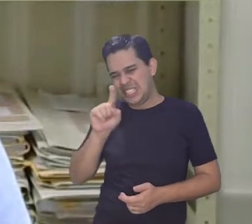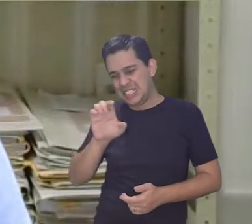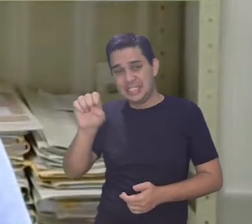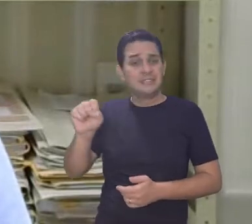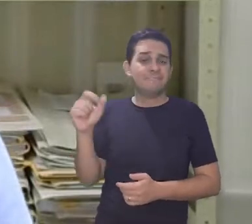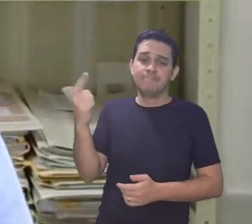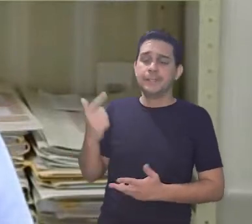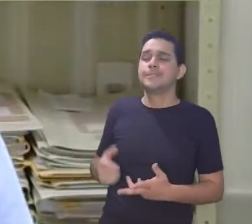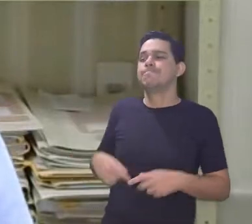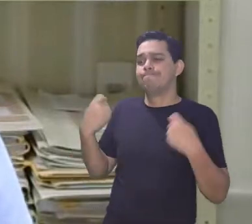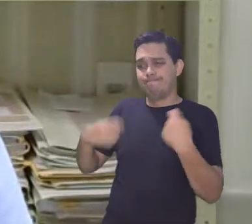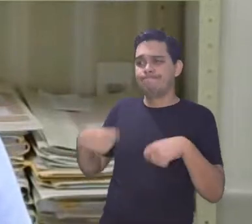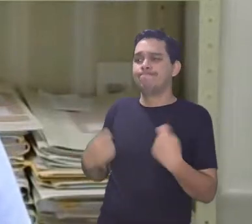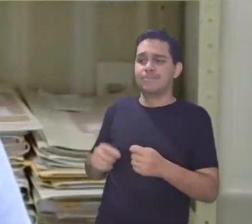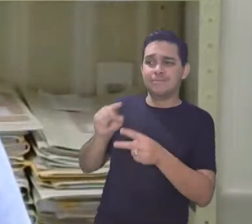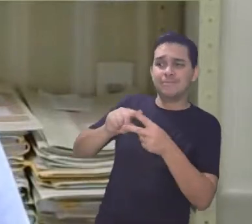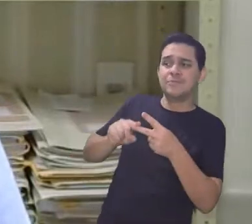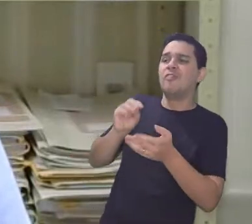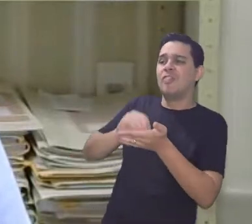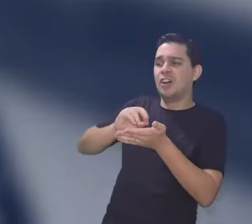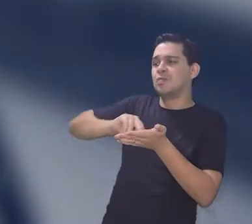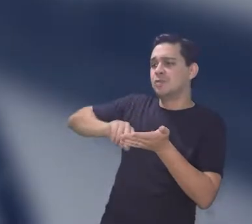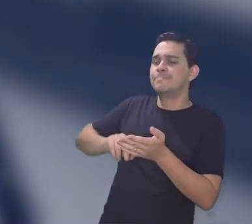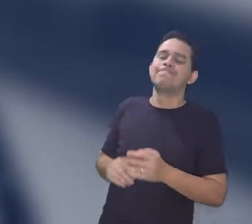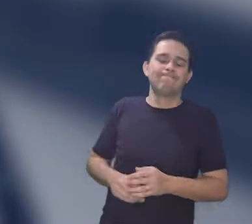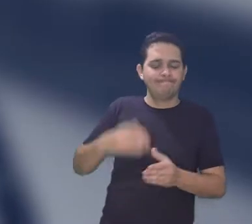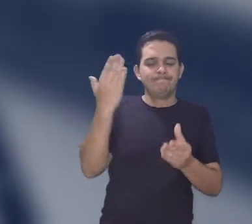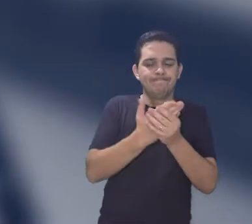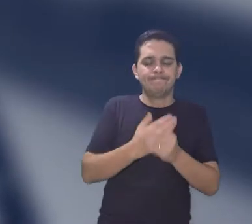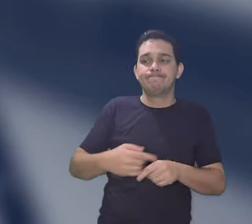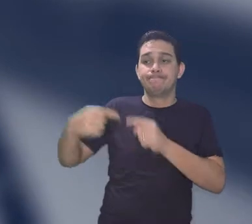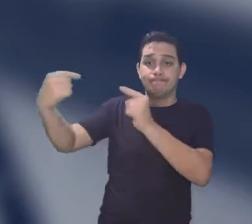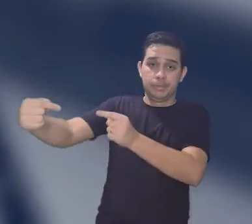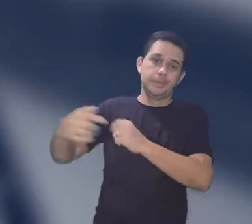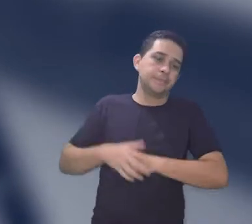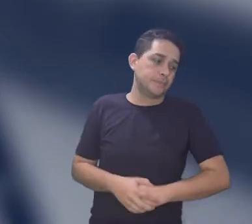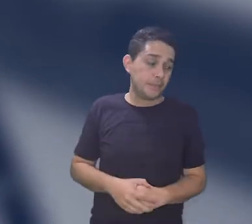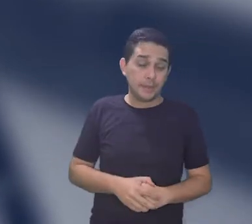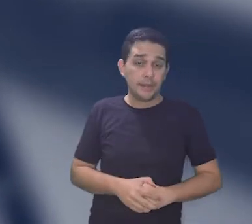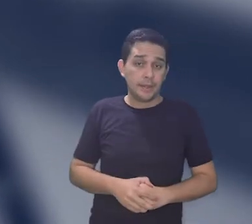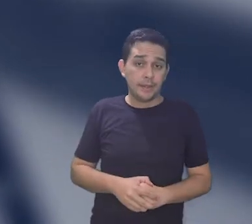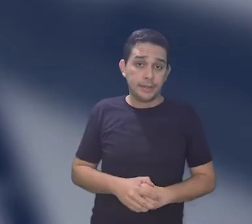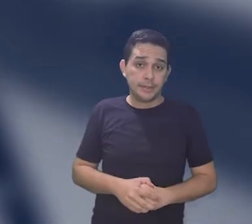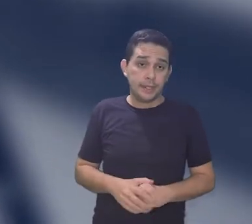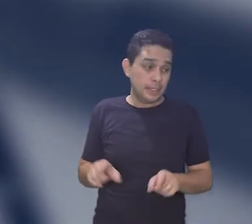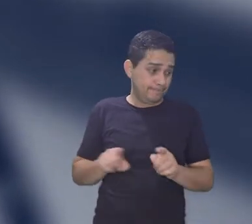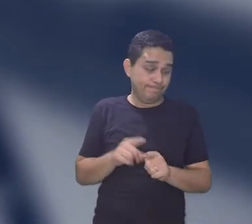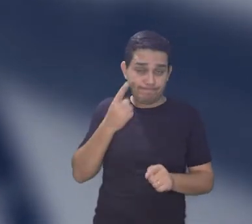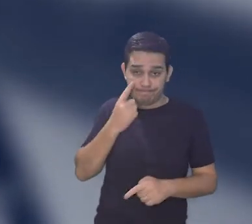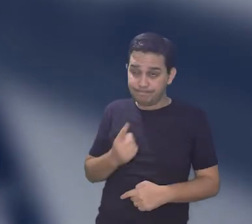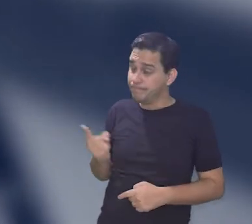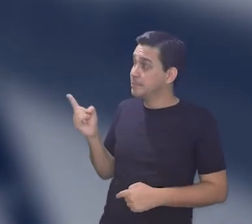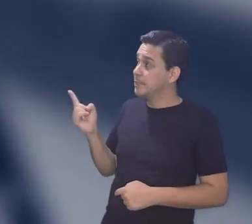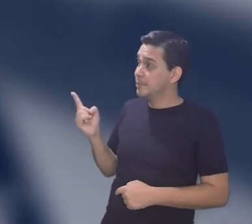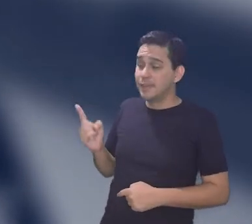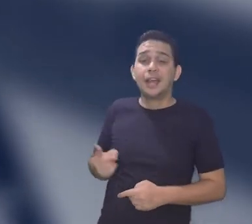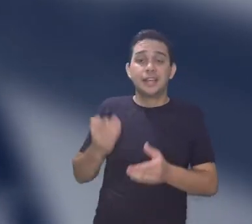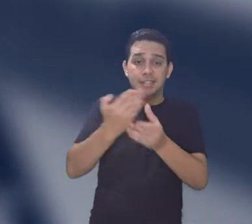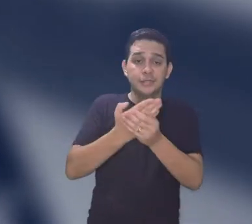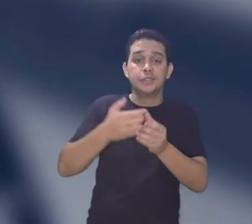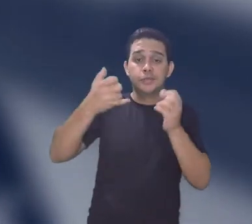foi necessário o ajuizamento da ação civil pública. Também é previsto na ação, né, acessibilidade, lugar para